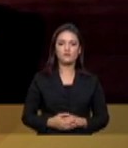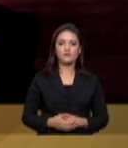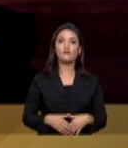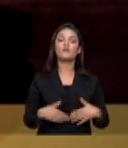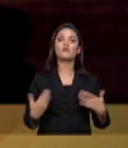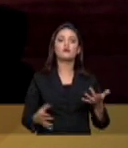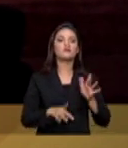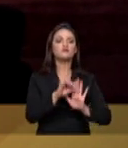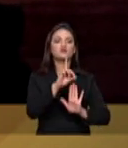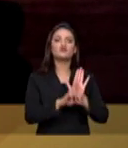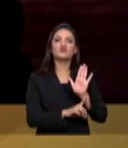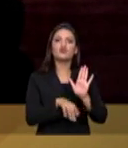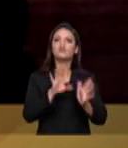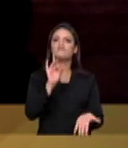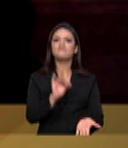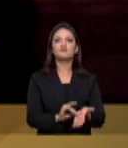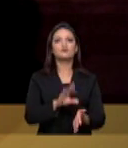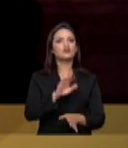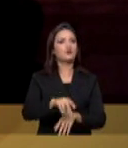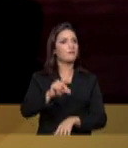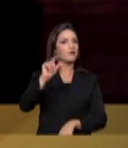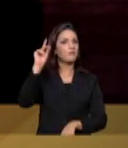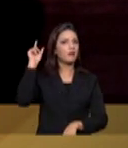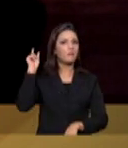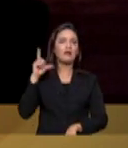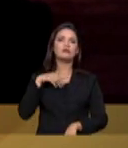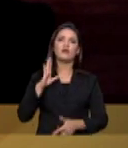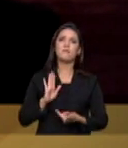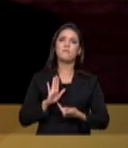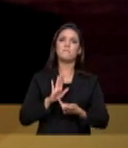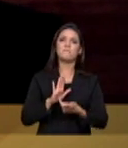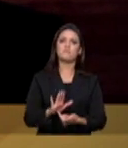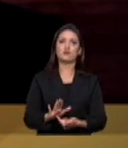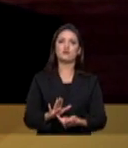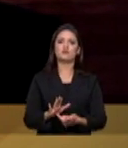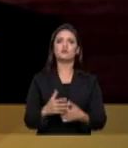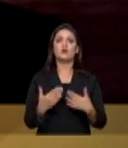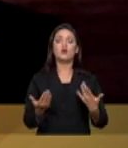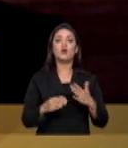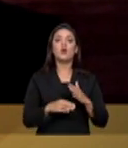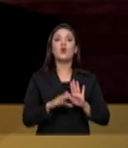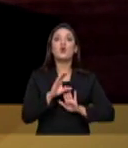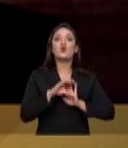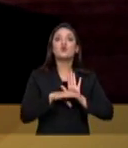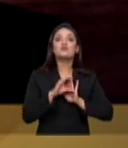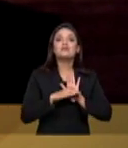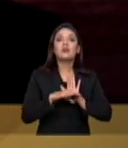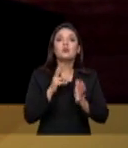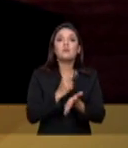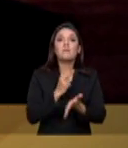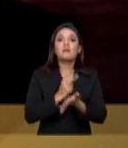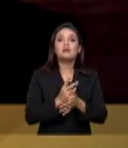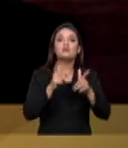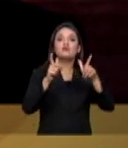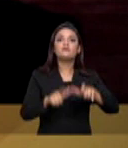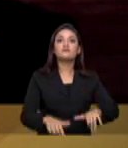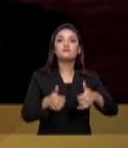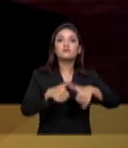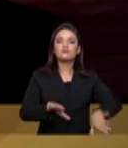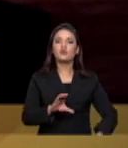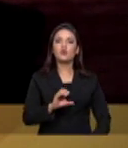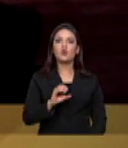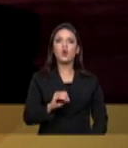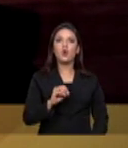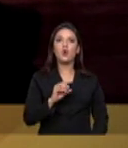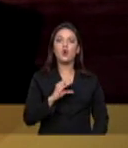direitos originar explicitam o conceito de ocupação tradicional que para